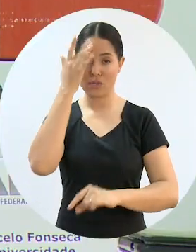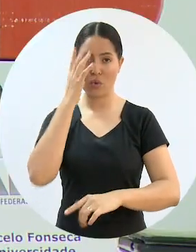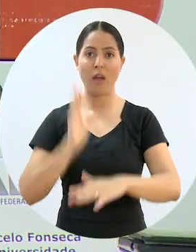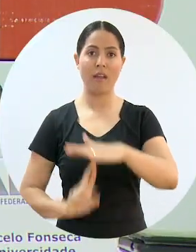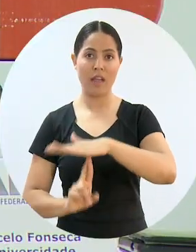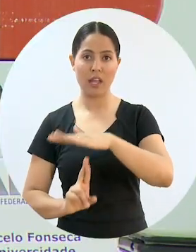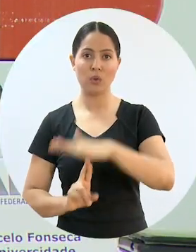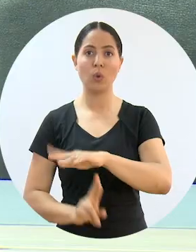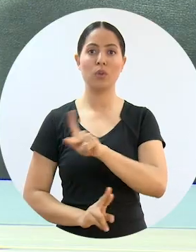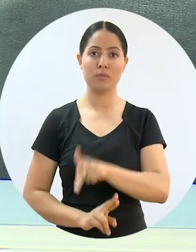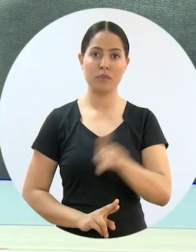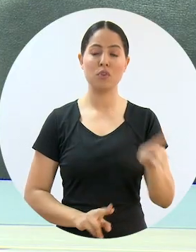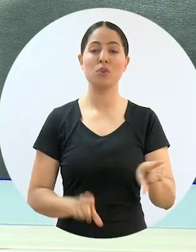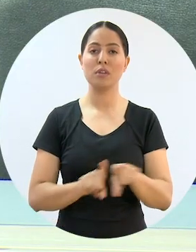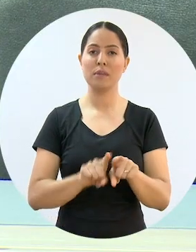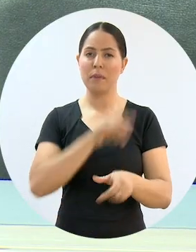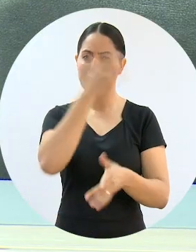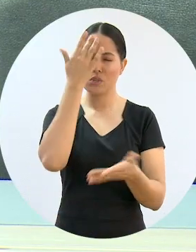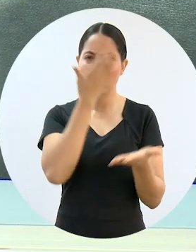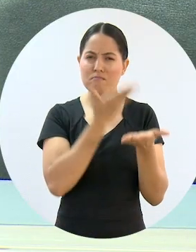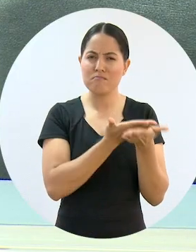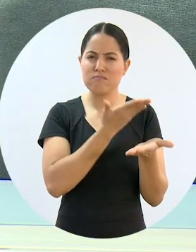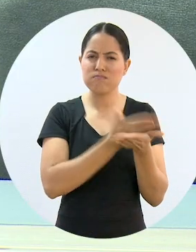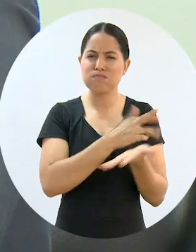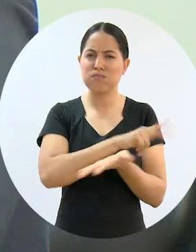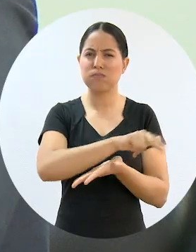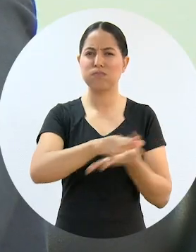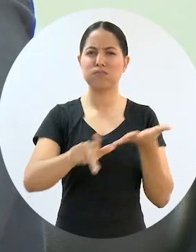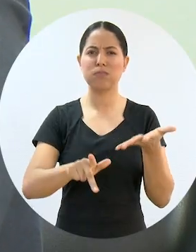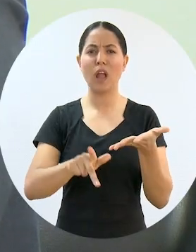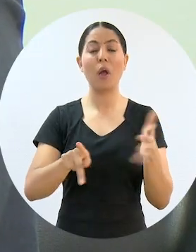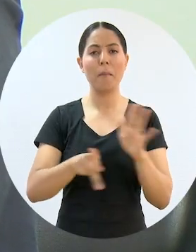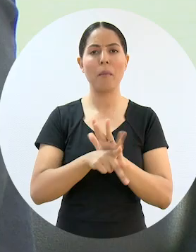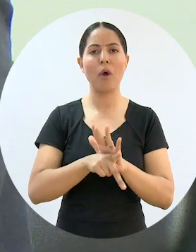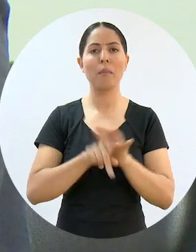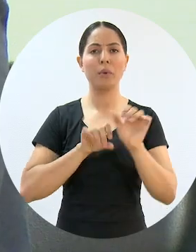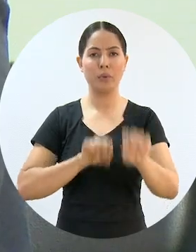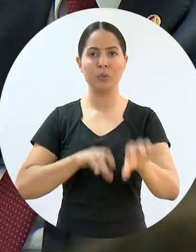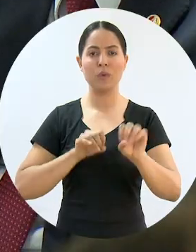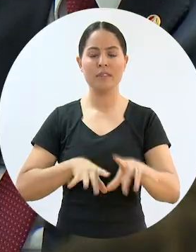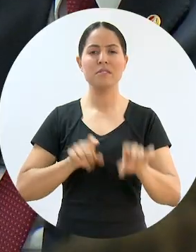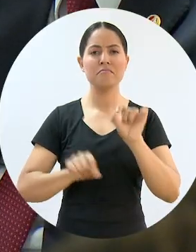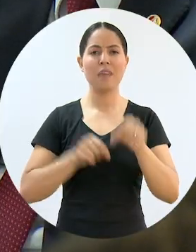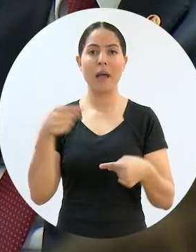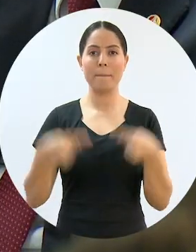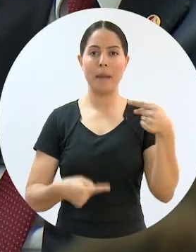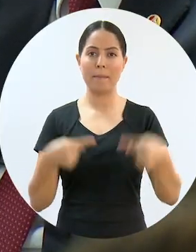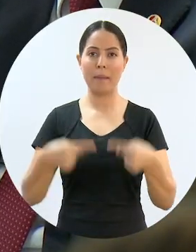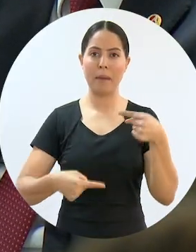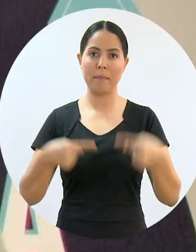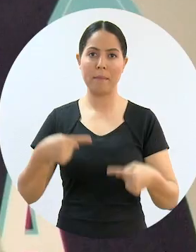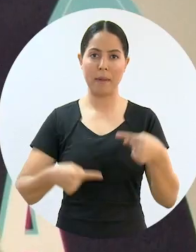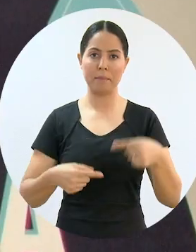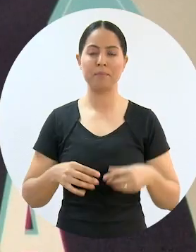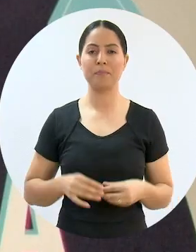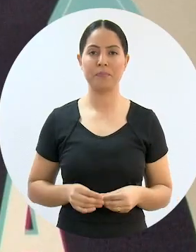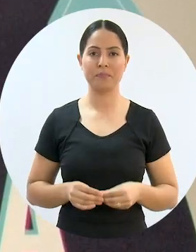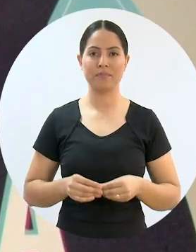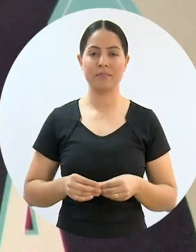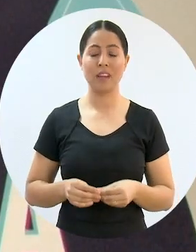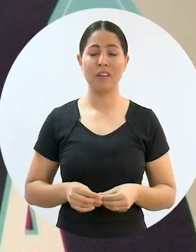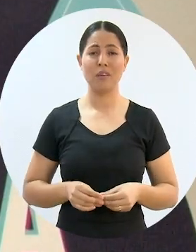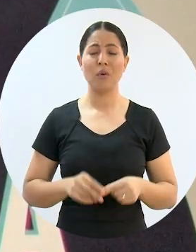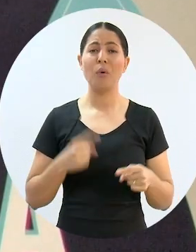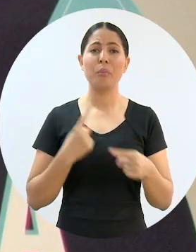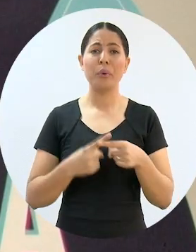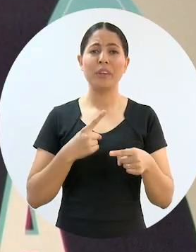reitores, professores, estudantes e demais representantes de ensino para ampliar os debates sobre o tema. Esses tempos que nós